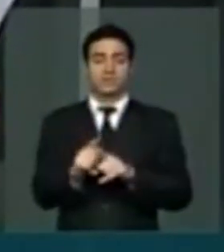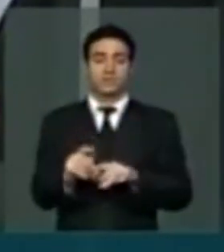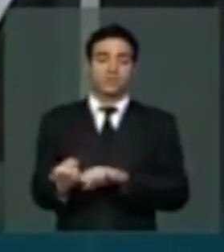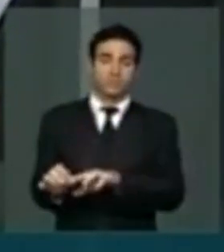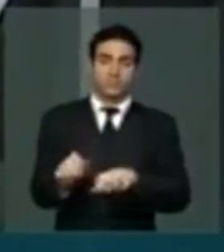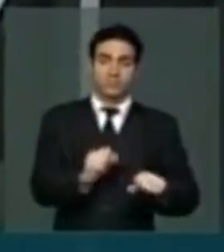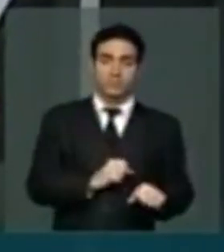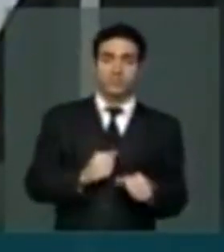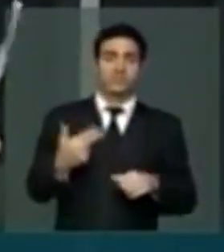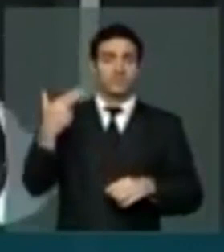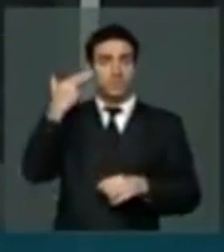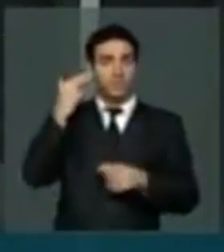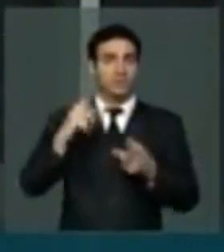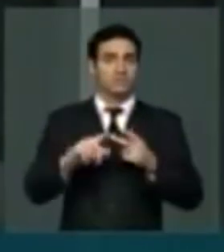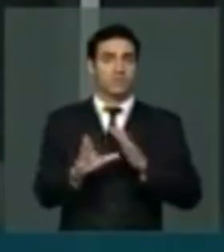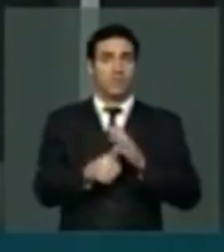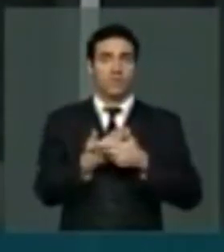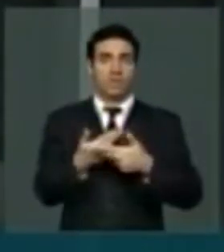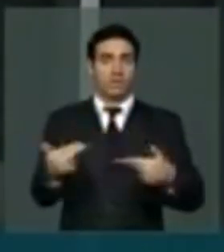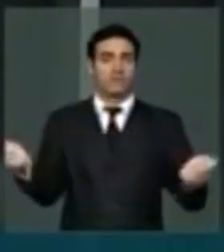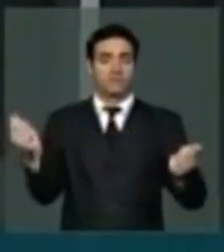estupro, sequestro, roubo, etc.